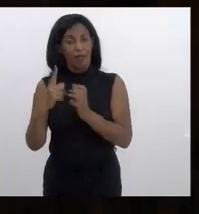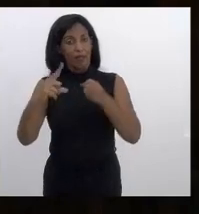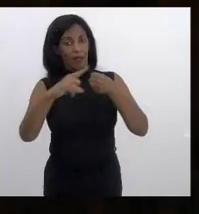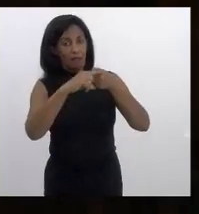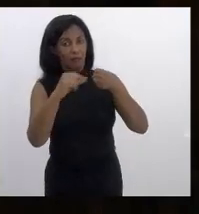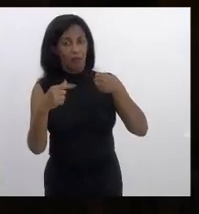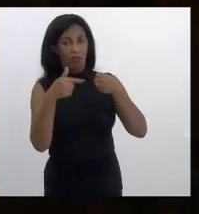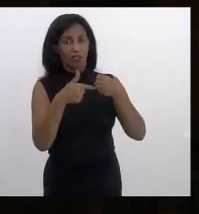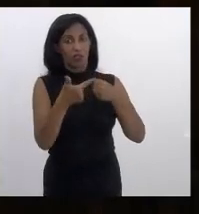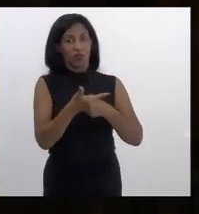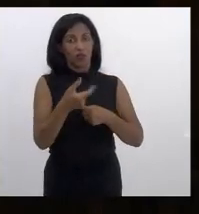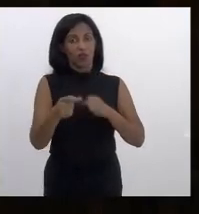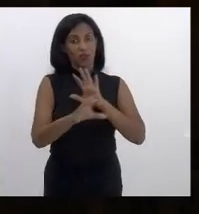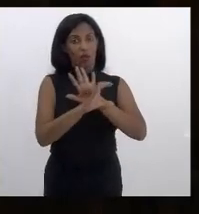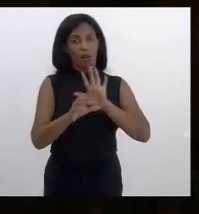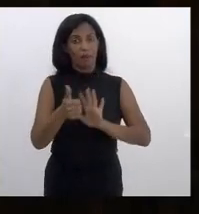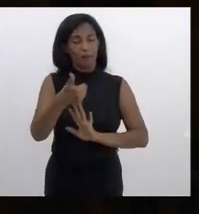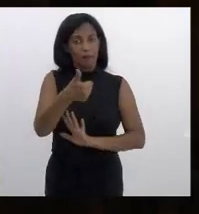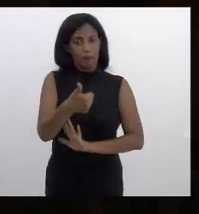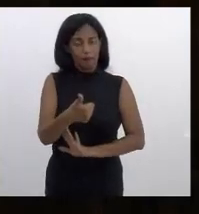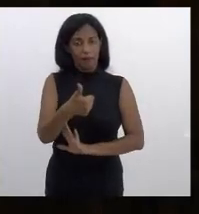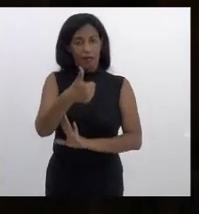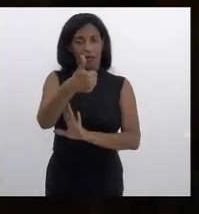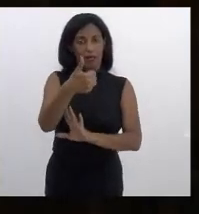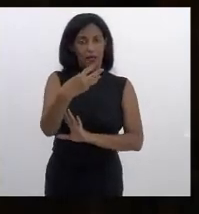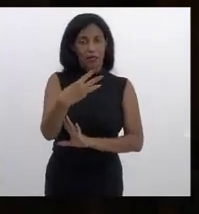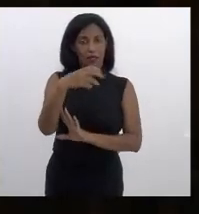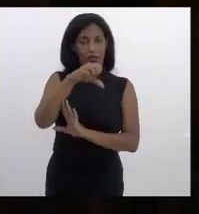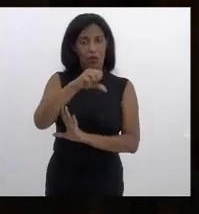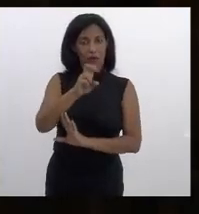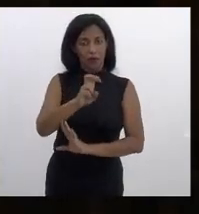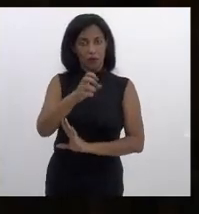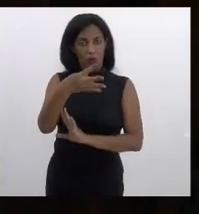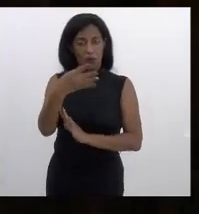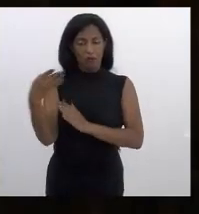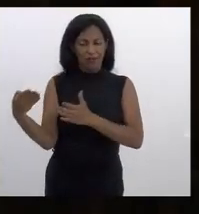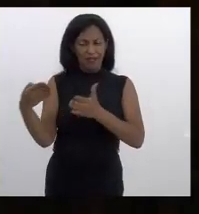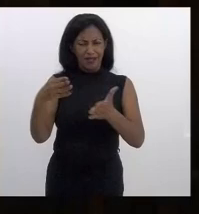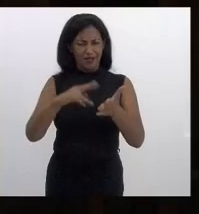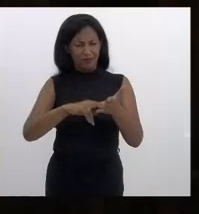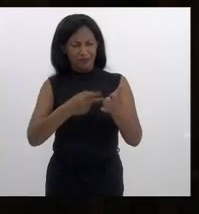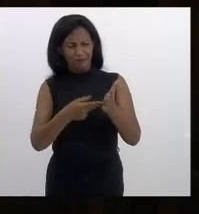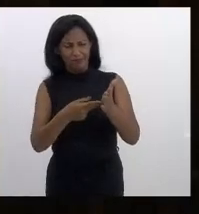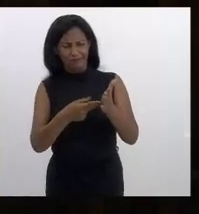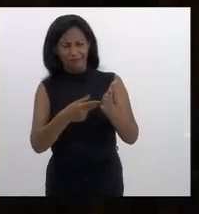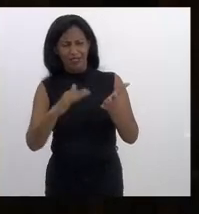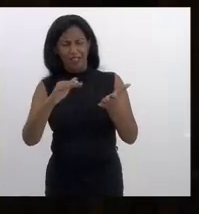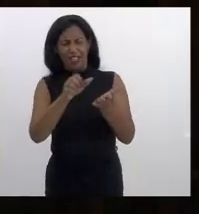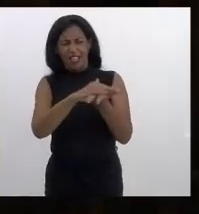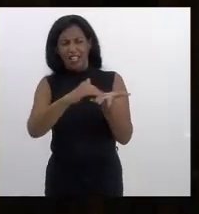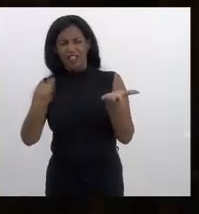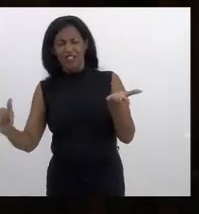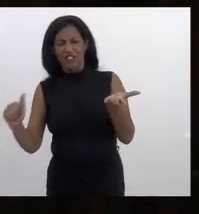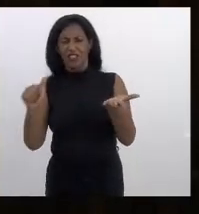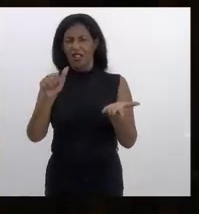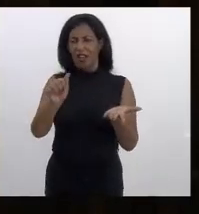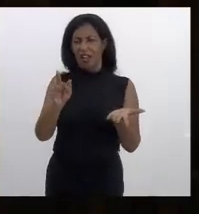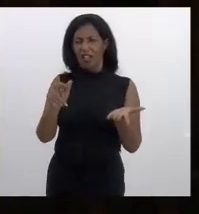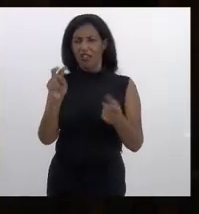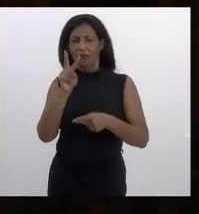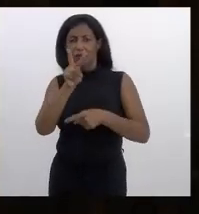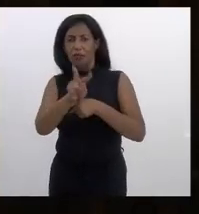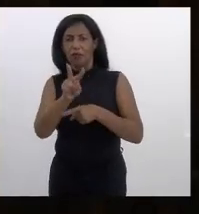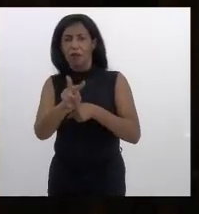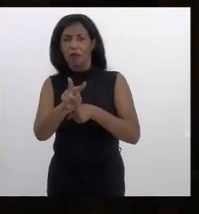lá no artigo 20 do capítulo primeiro da 13954 e aqui chega de maneira diferente exclui os ativos aí da